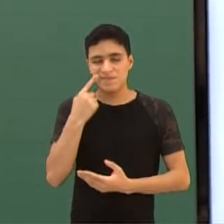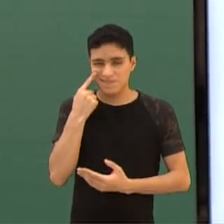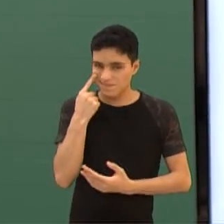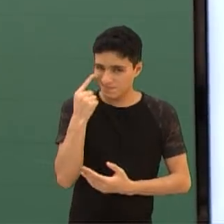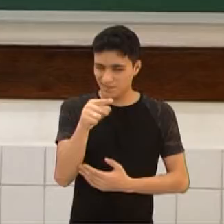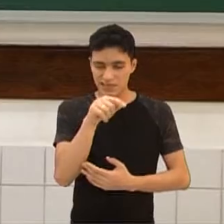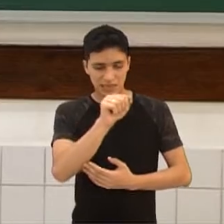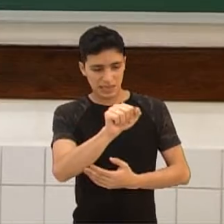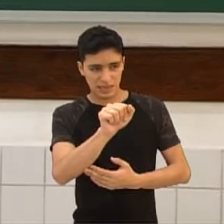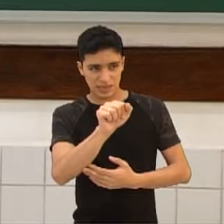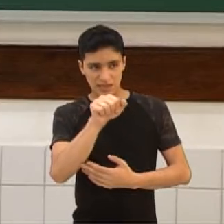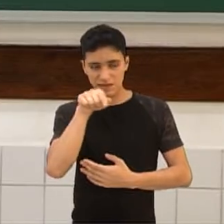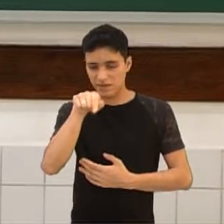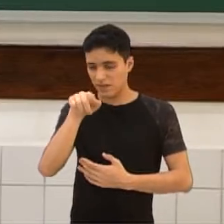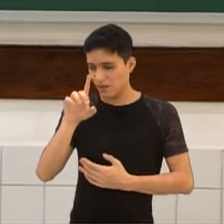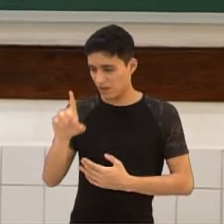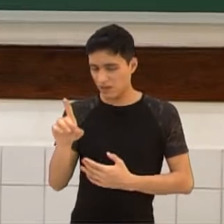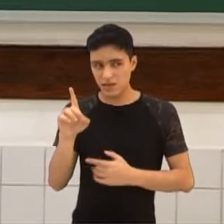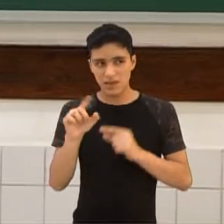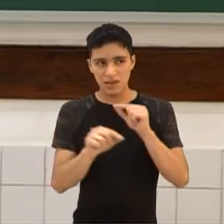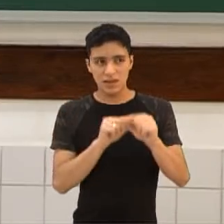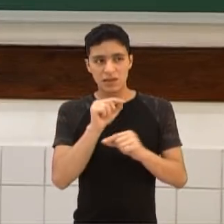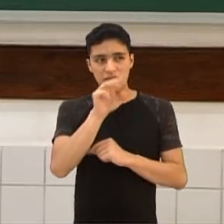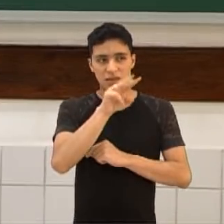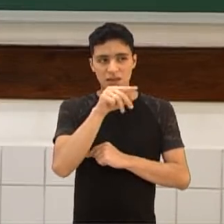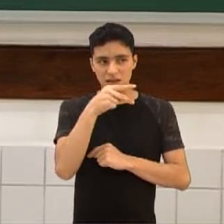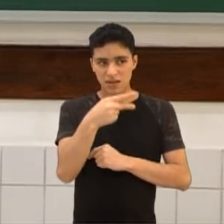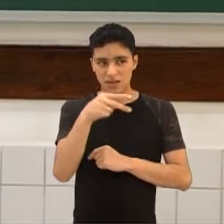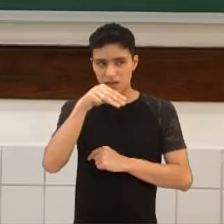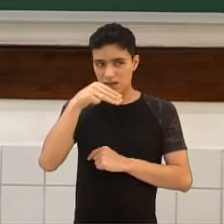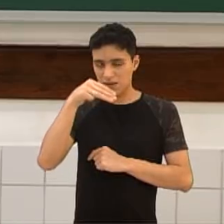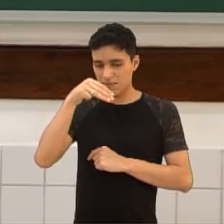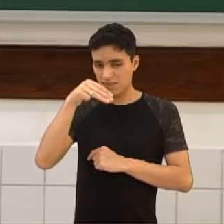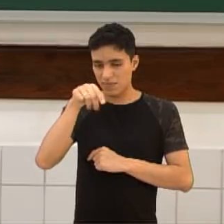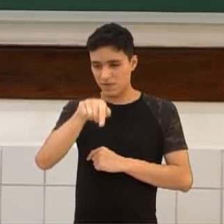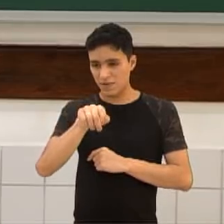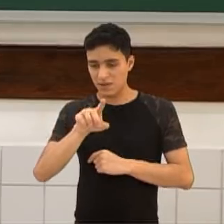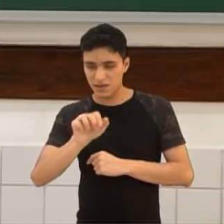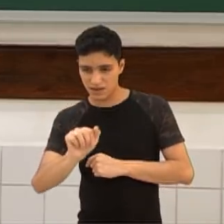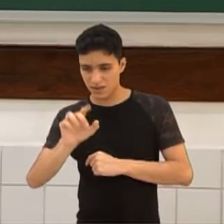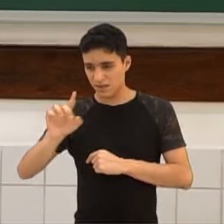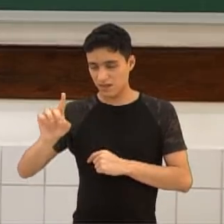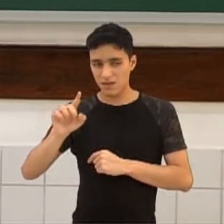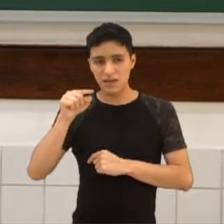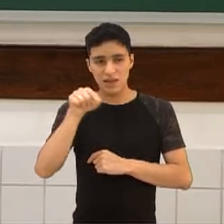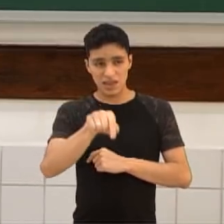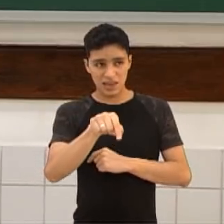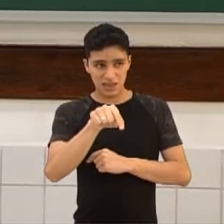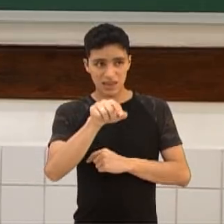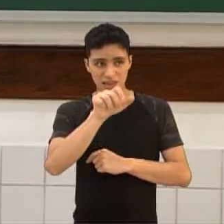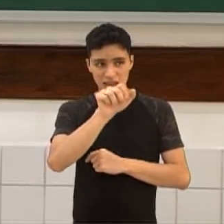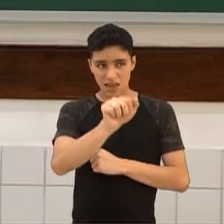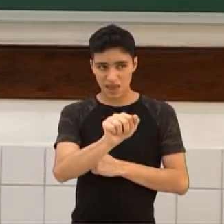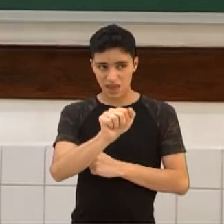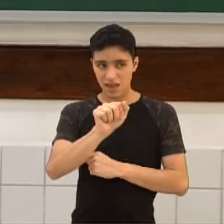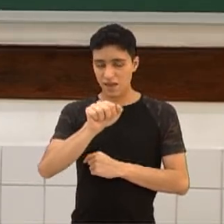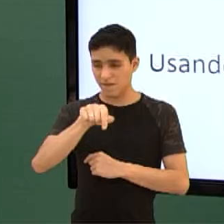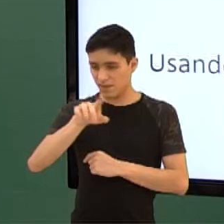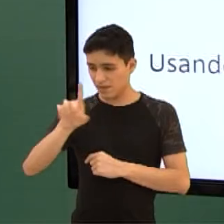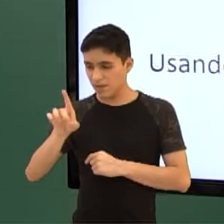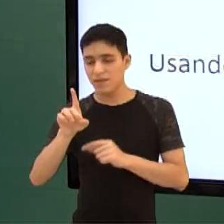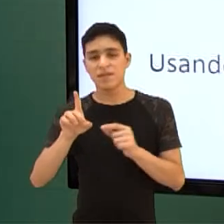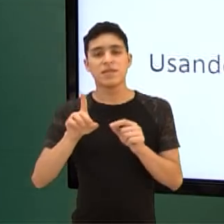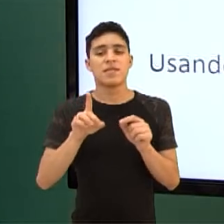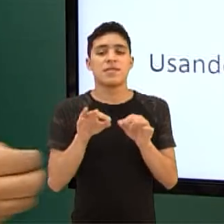esse A vezes D, ou seja, W é igual a M vezes A vezes D, esse A vezes D aqui, ou seja, aceleração vezes a